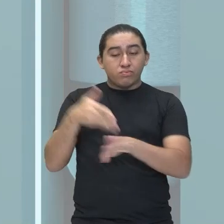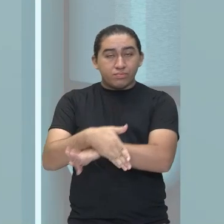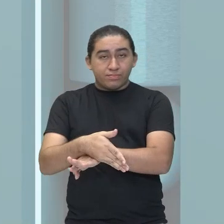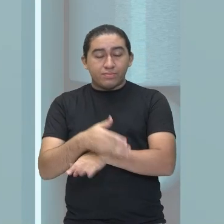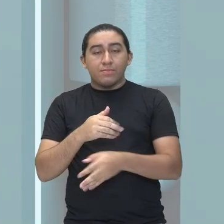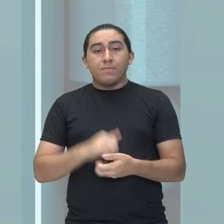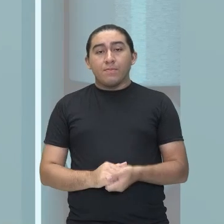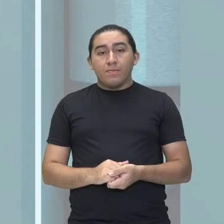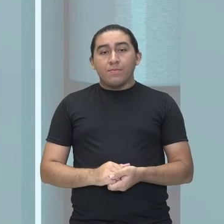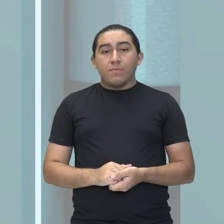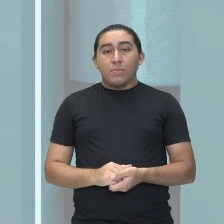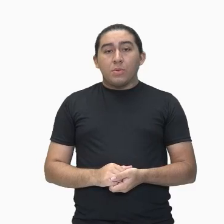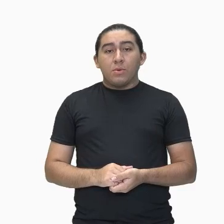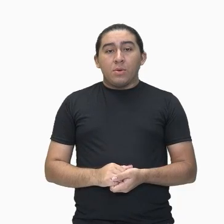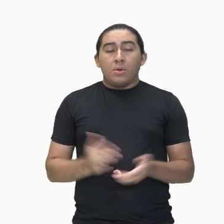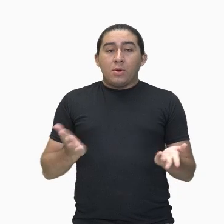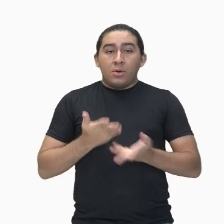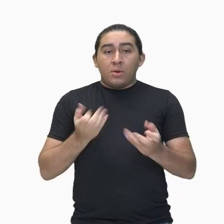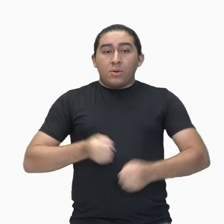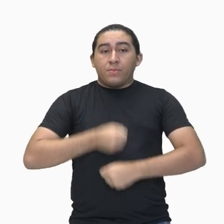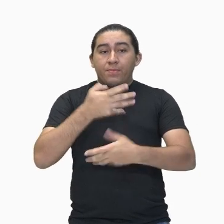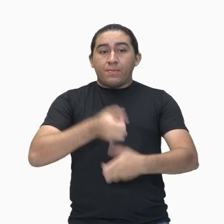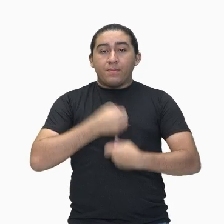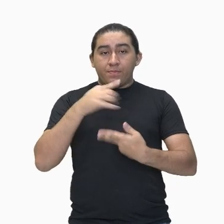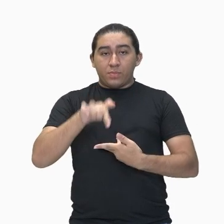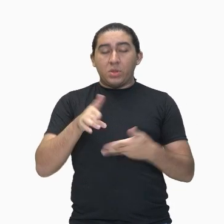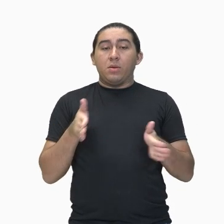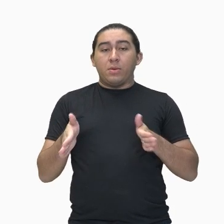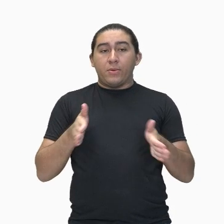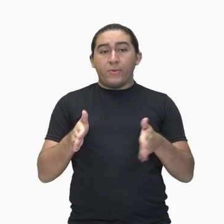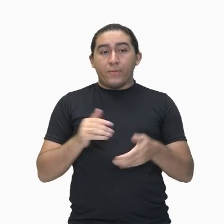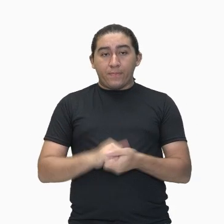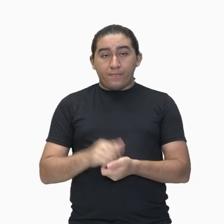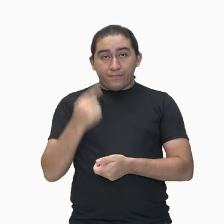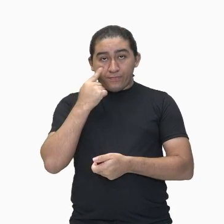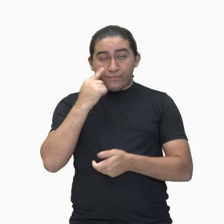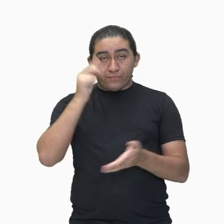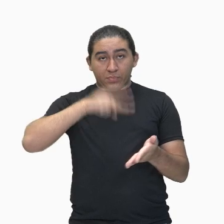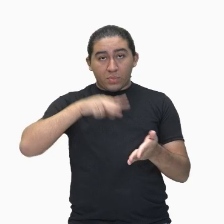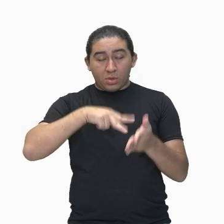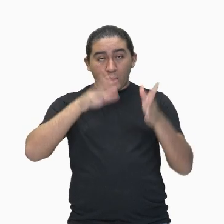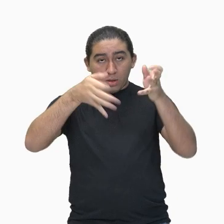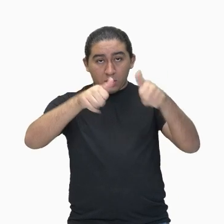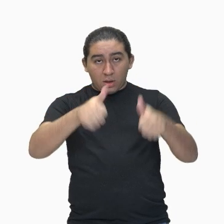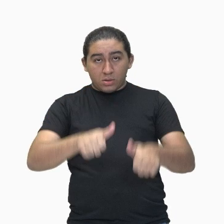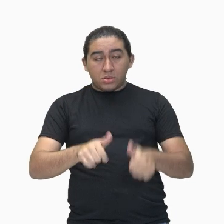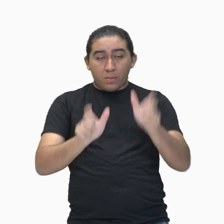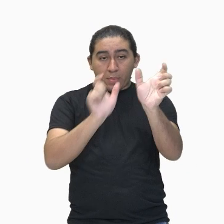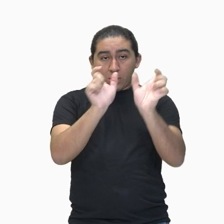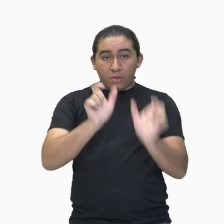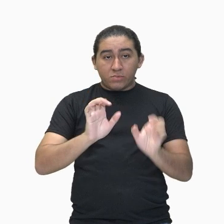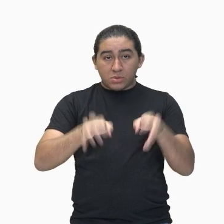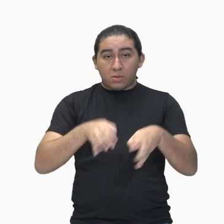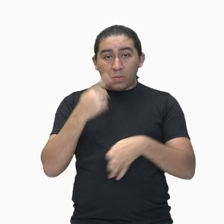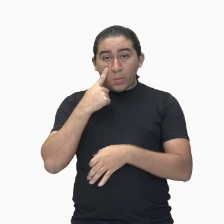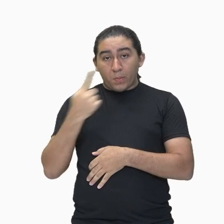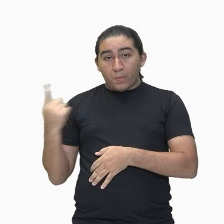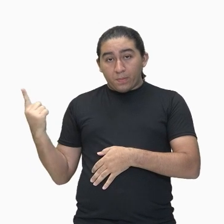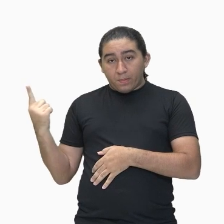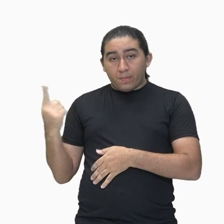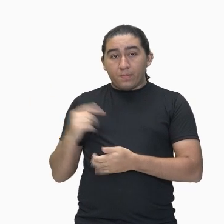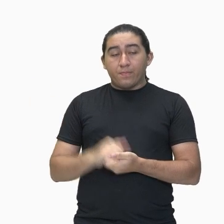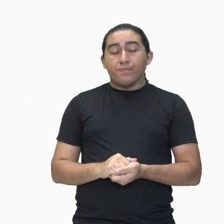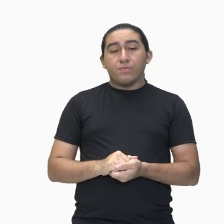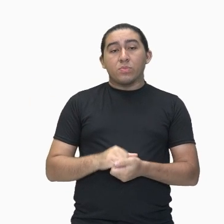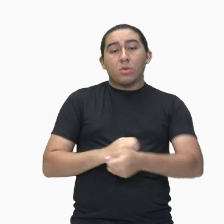Vamos então ver um poema desse período. Vamos ler atentamente, ok? Nasce o